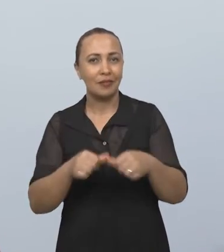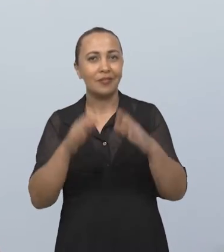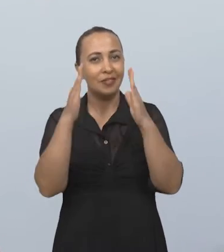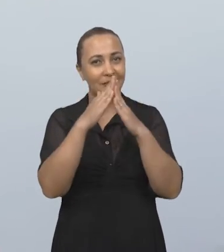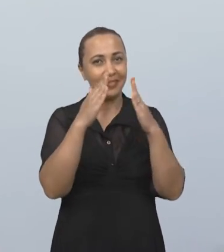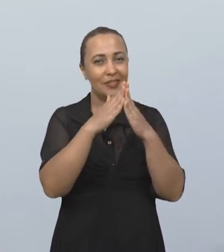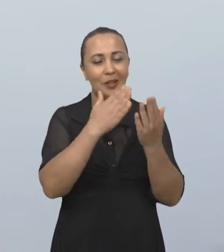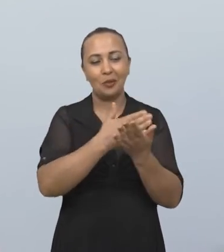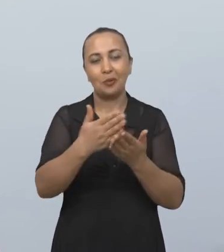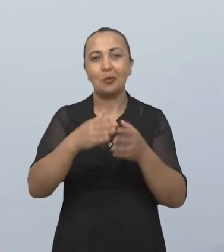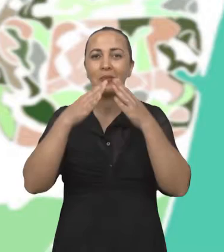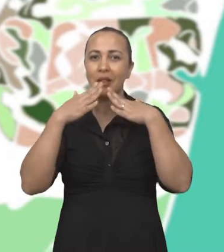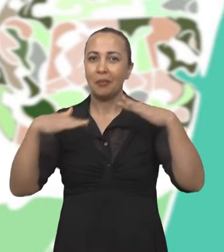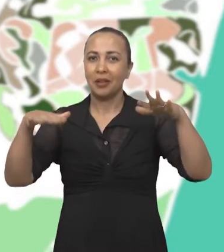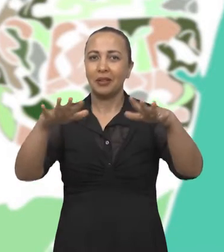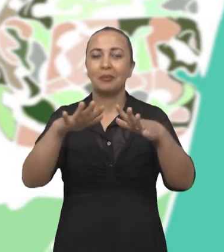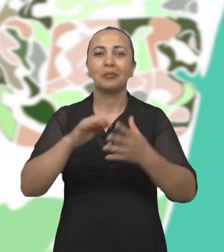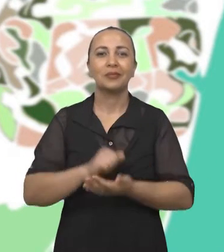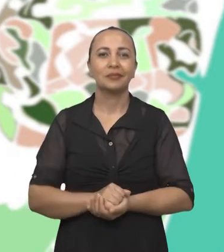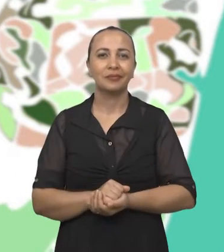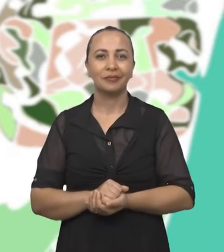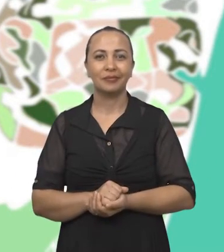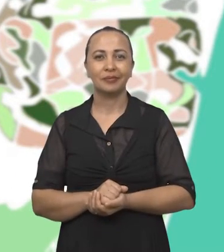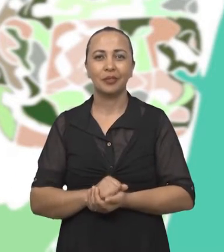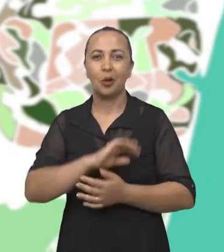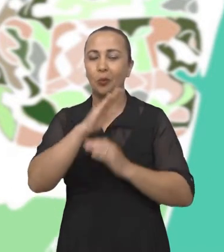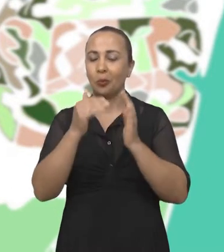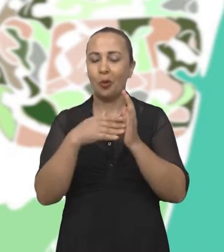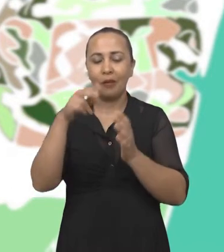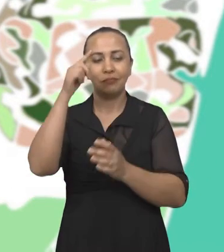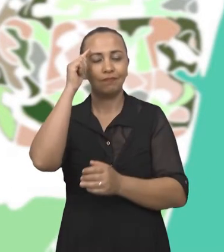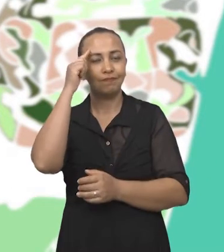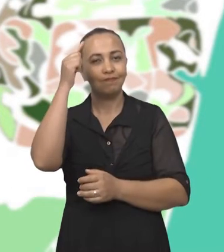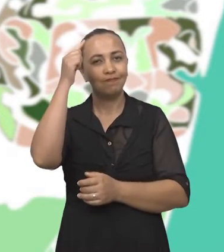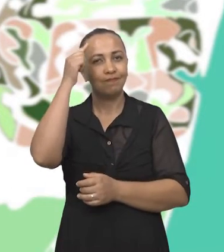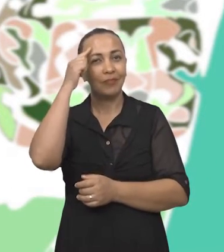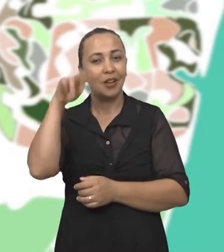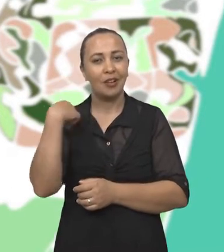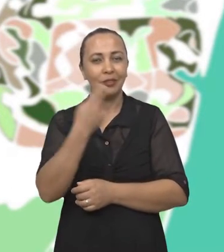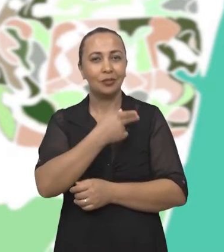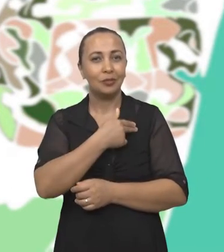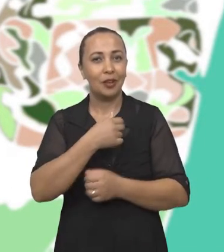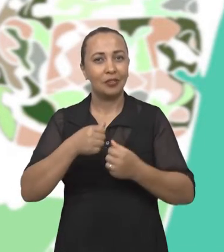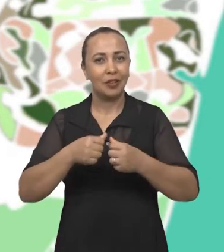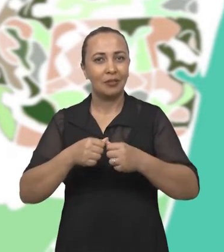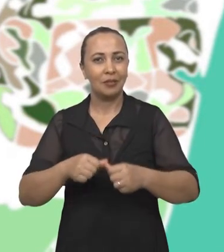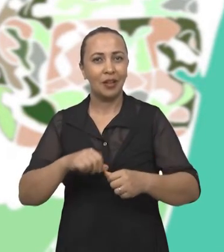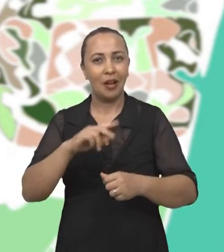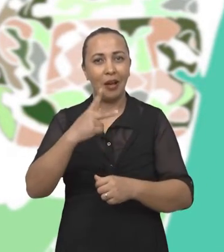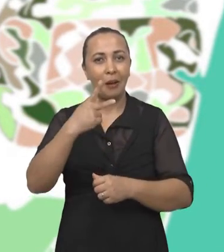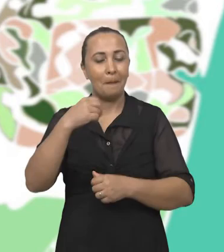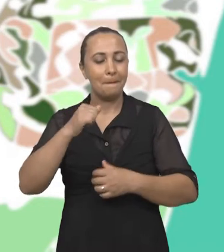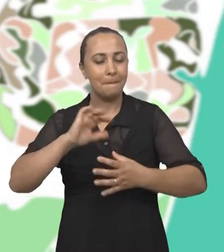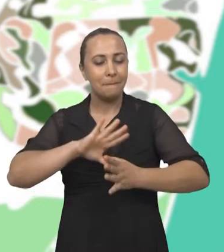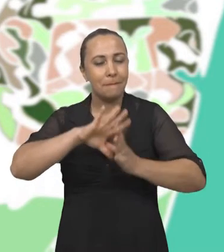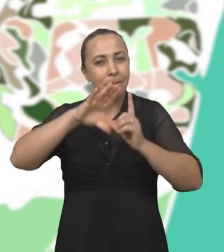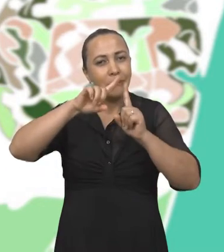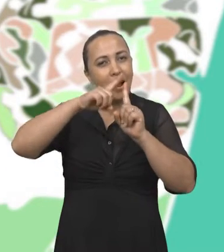no começo da pandemia. Isso tudo me faz lembrar que estamos em uma